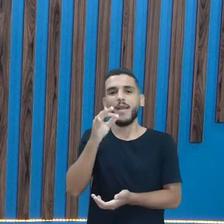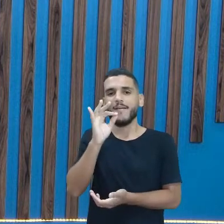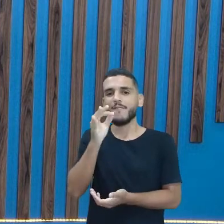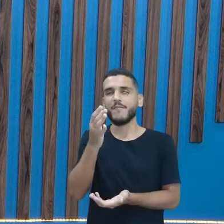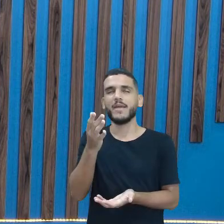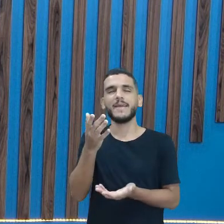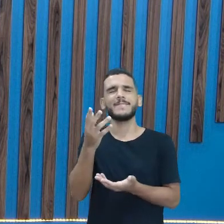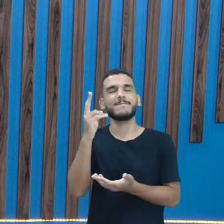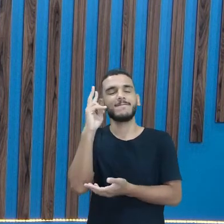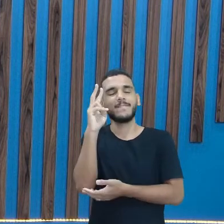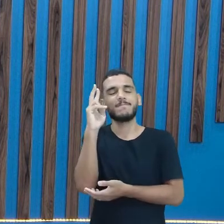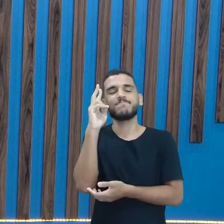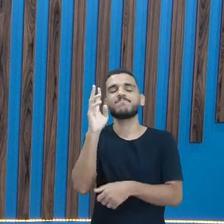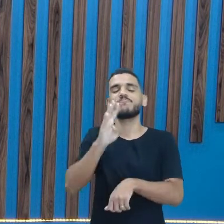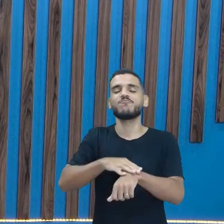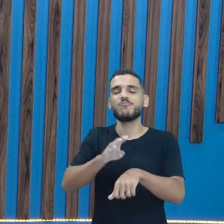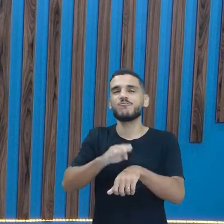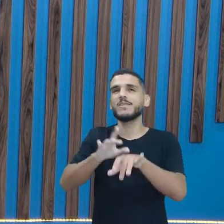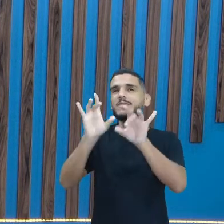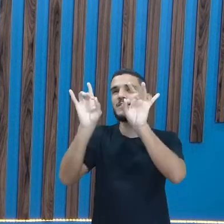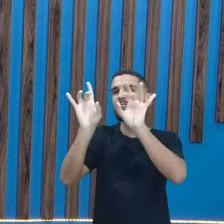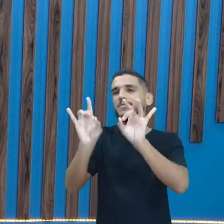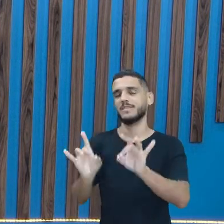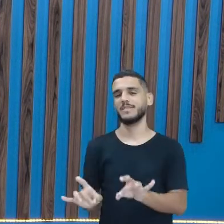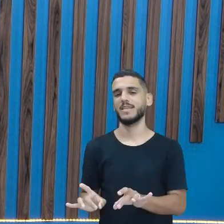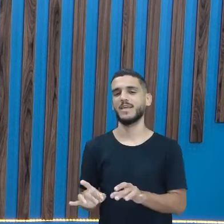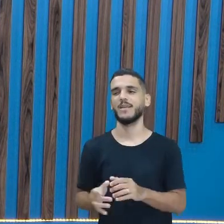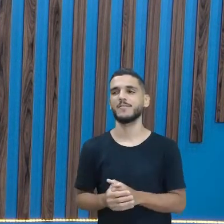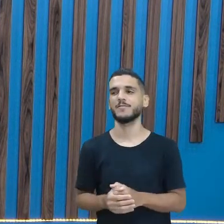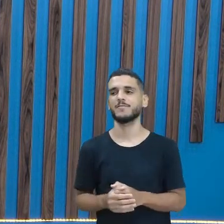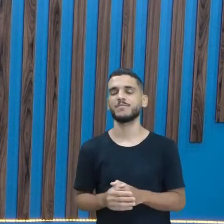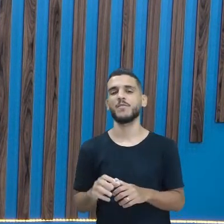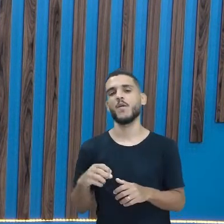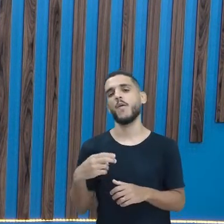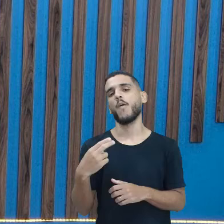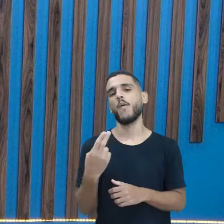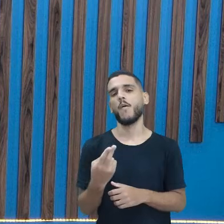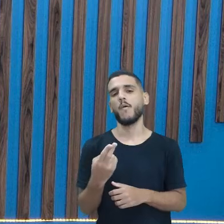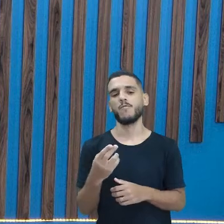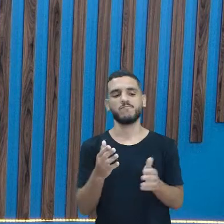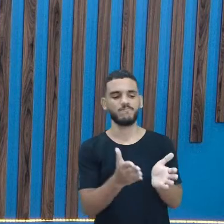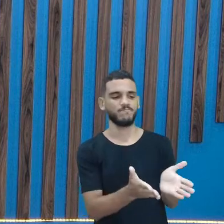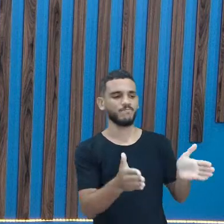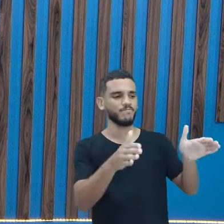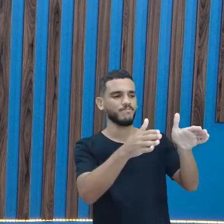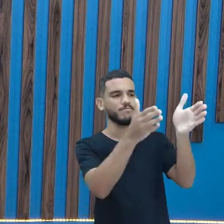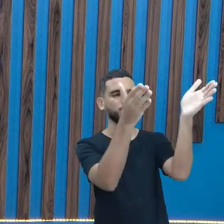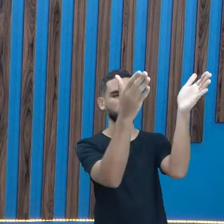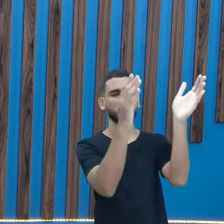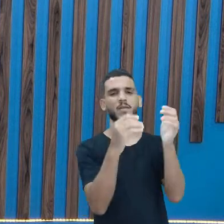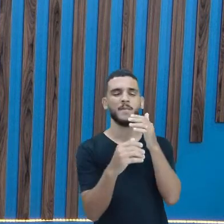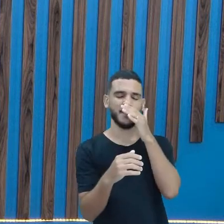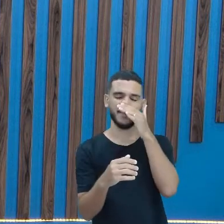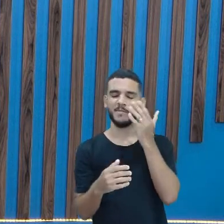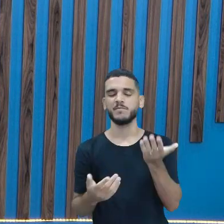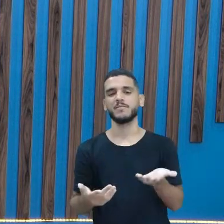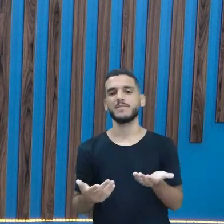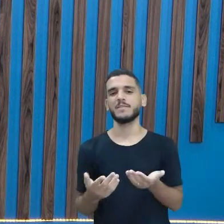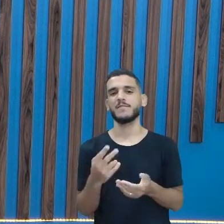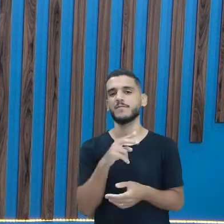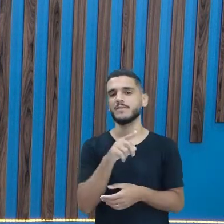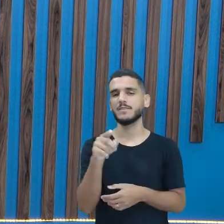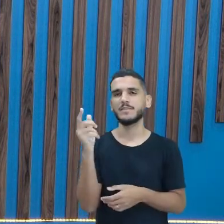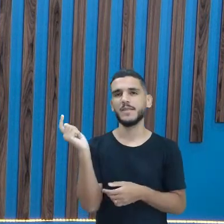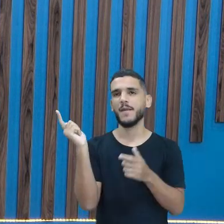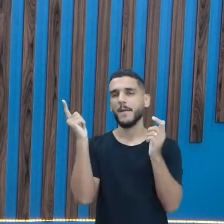momentos que foram legais? Ou você vê um determinado jarro, ou alguma coisa que te fez lembrar de